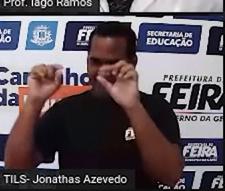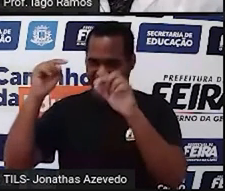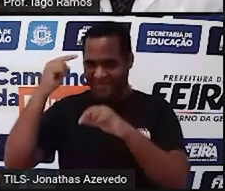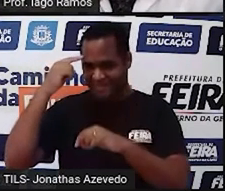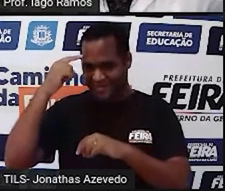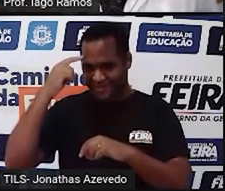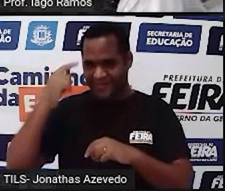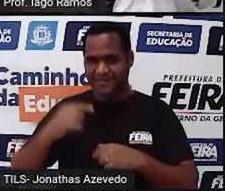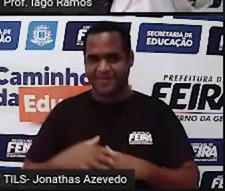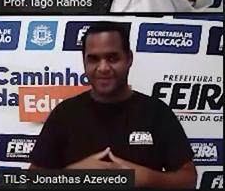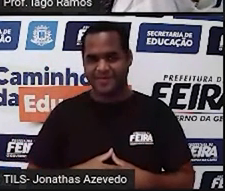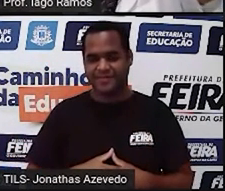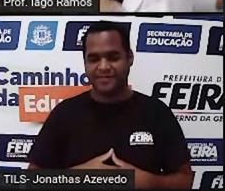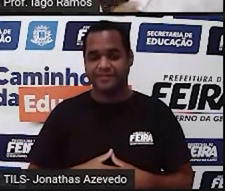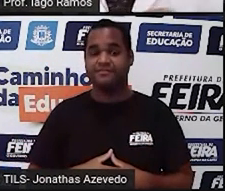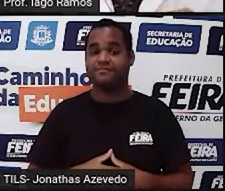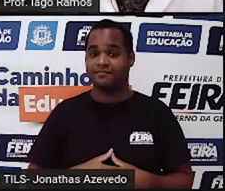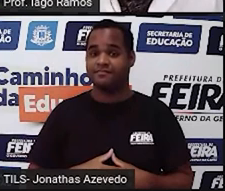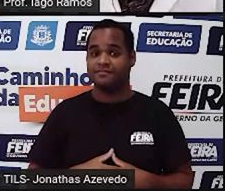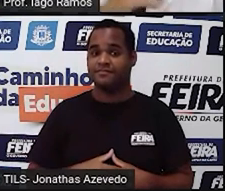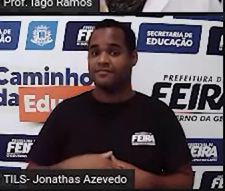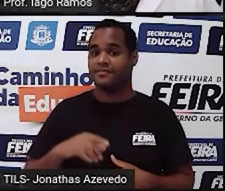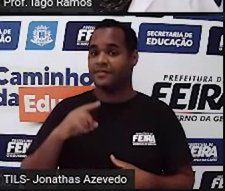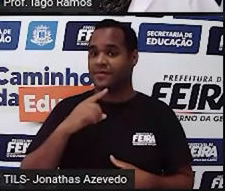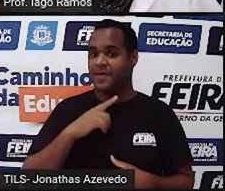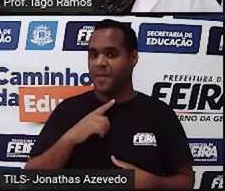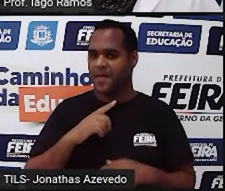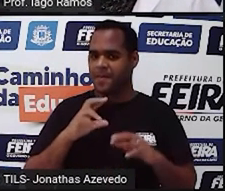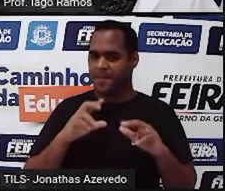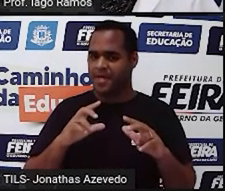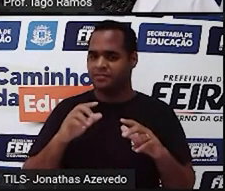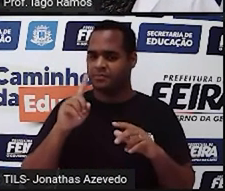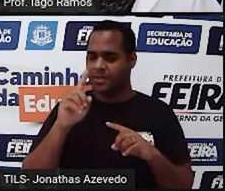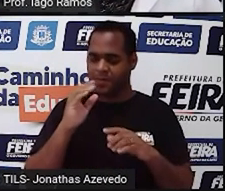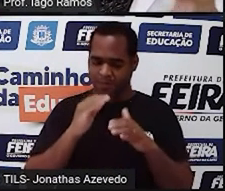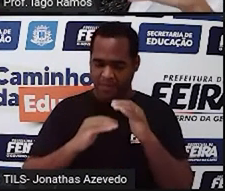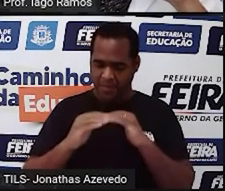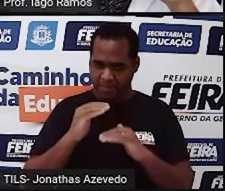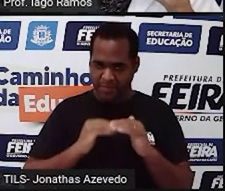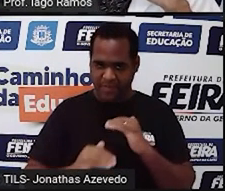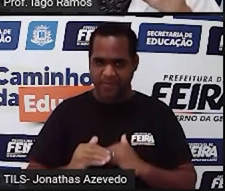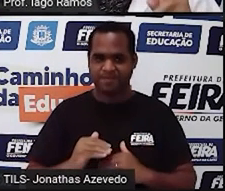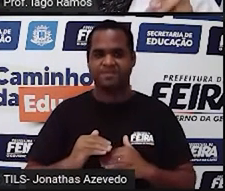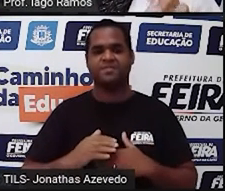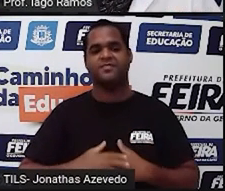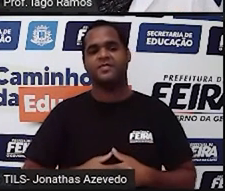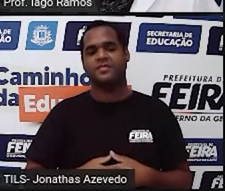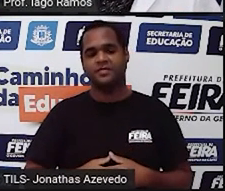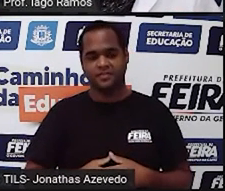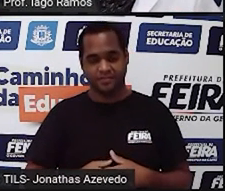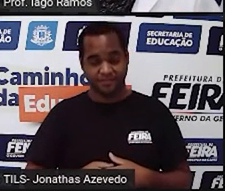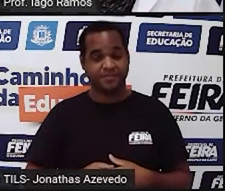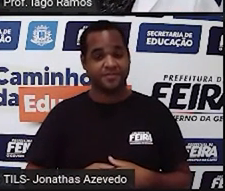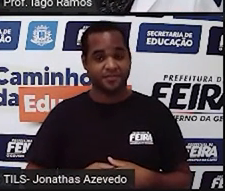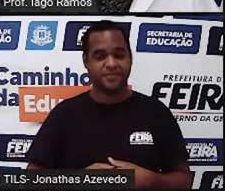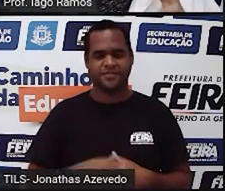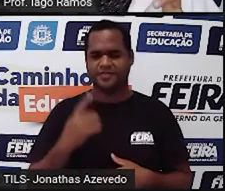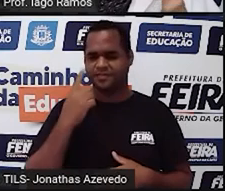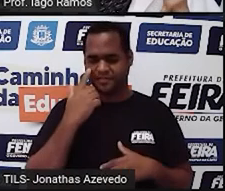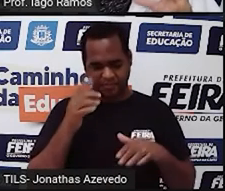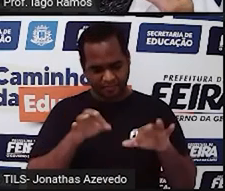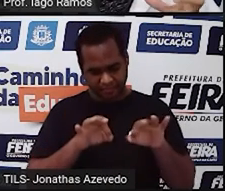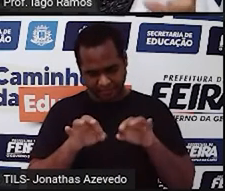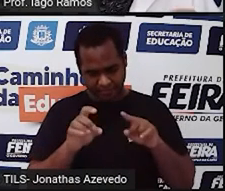diminuindo do elefantão para formiginha certo então organizar essa tabela